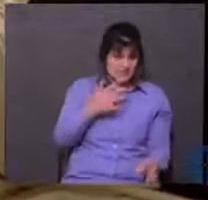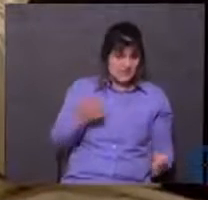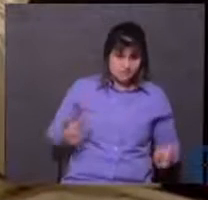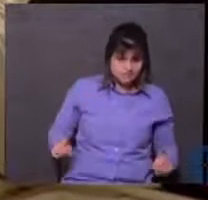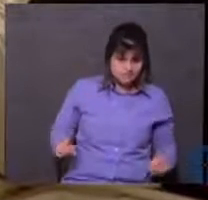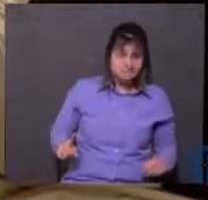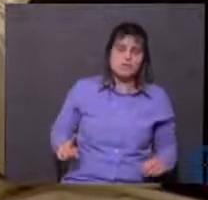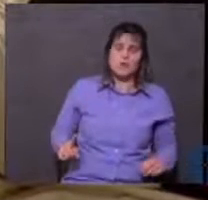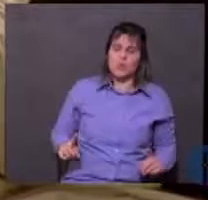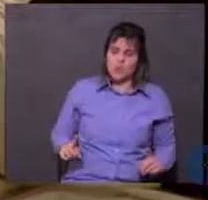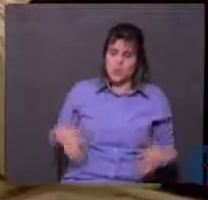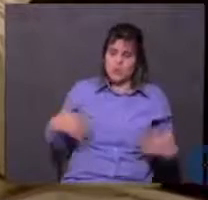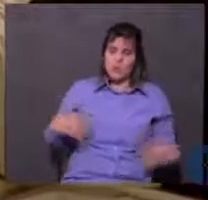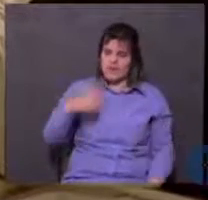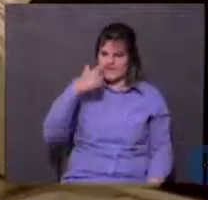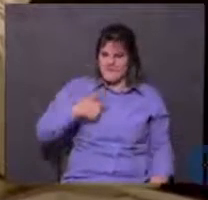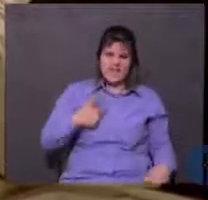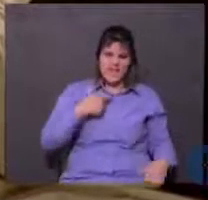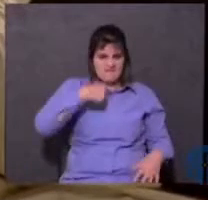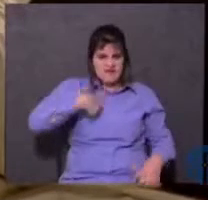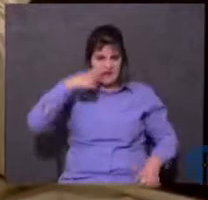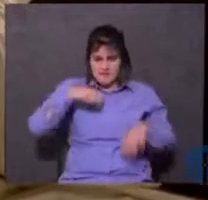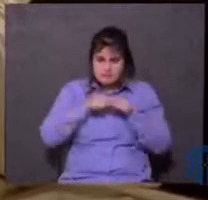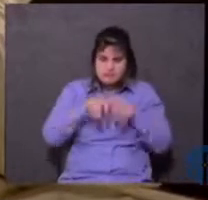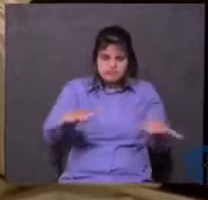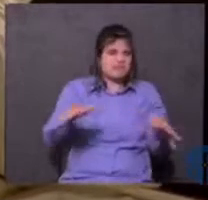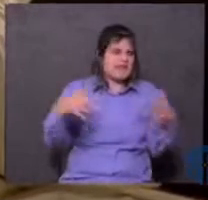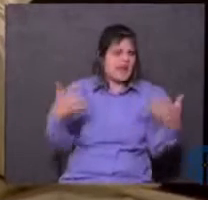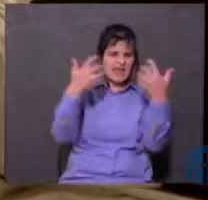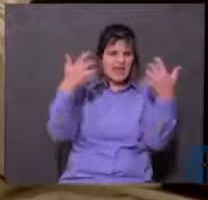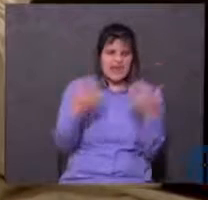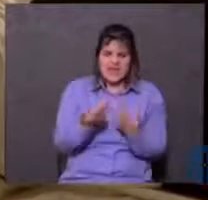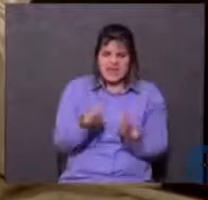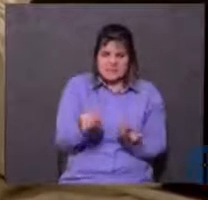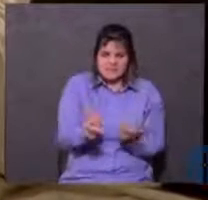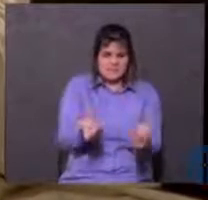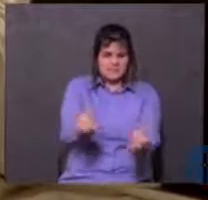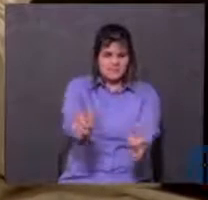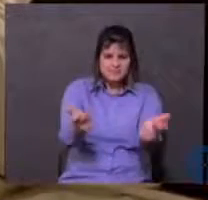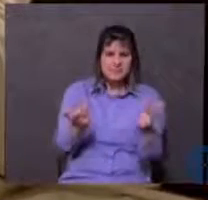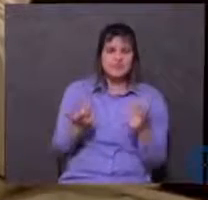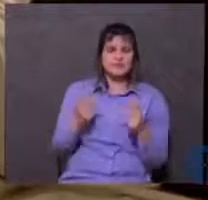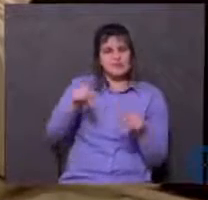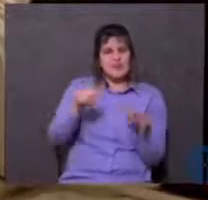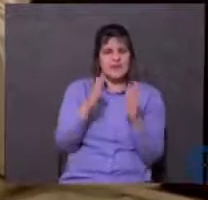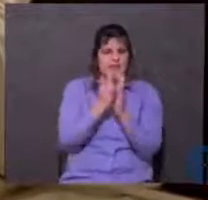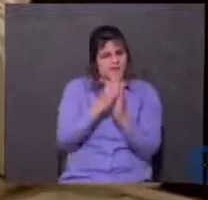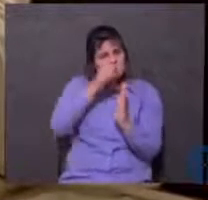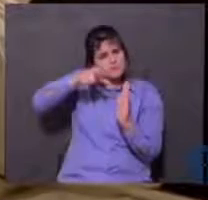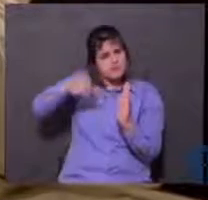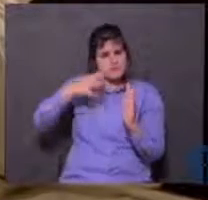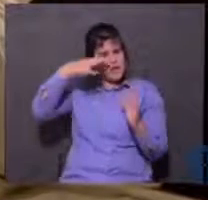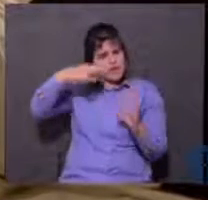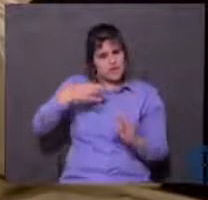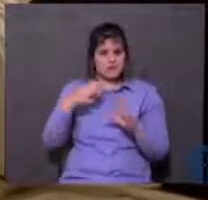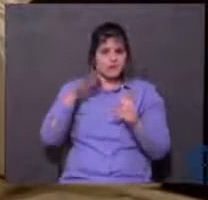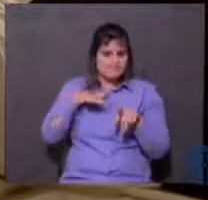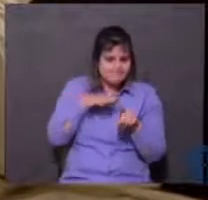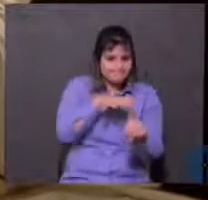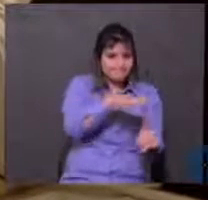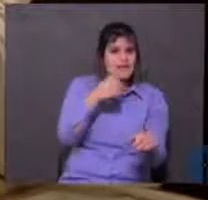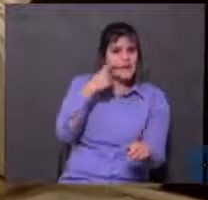erros pelo mundo, promovendo guerras e perseguições à Igreja. Os bons